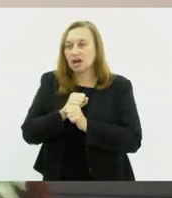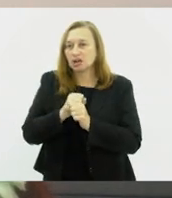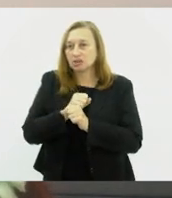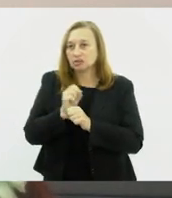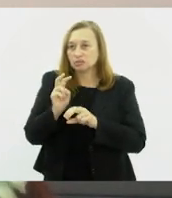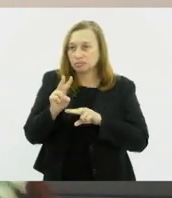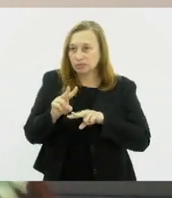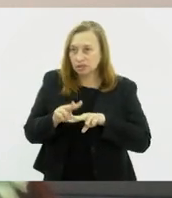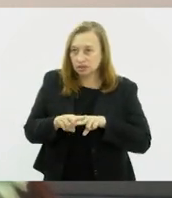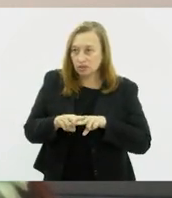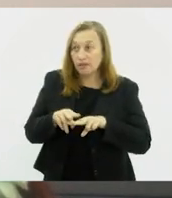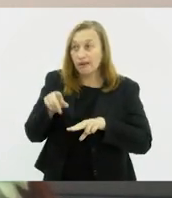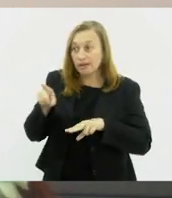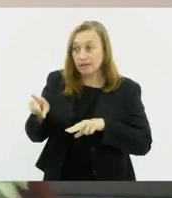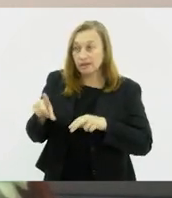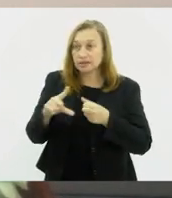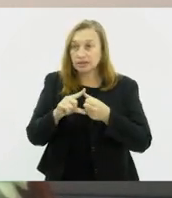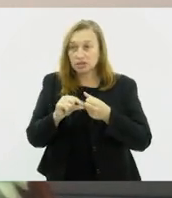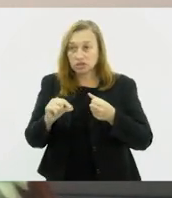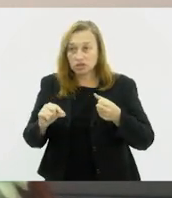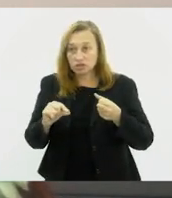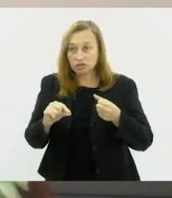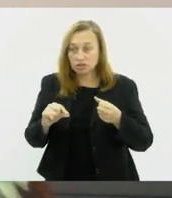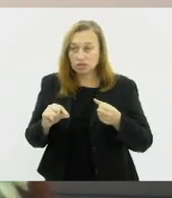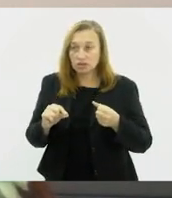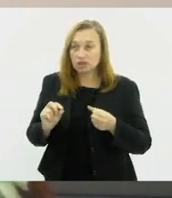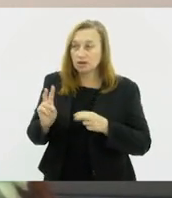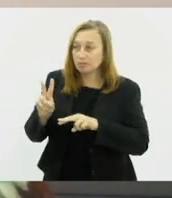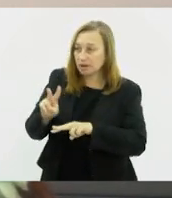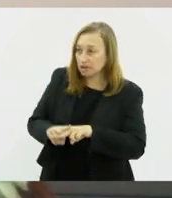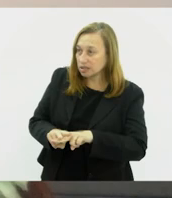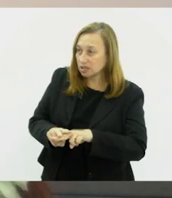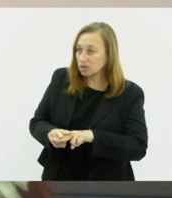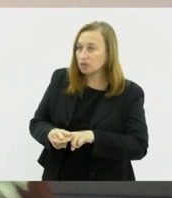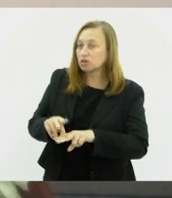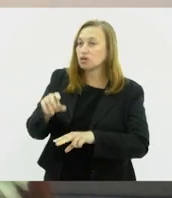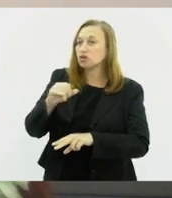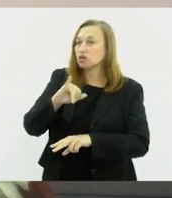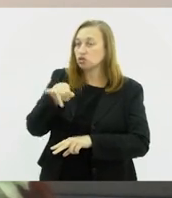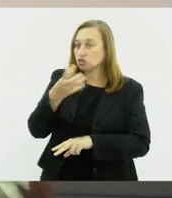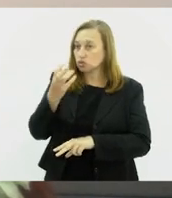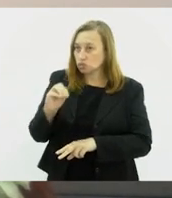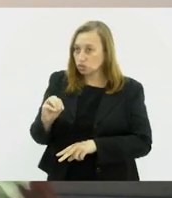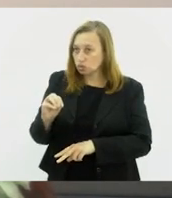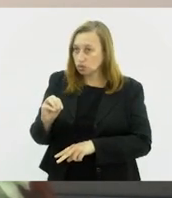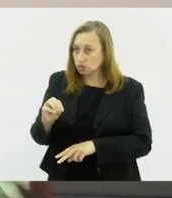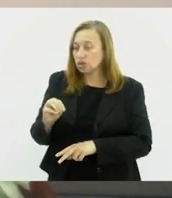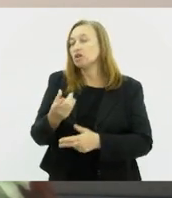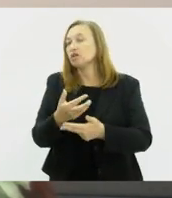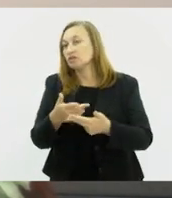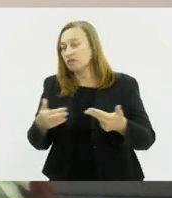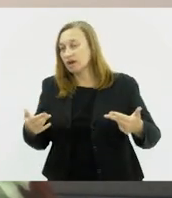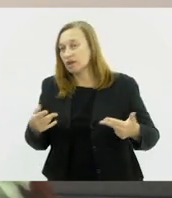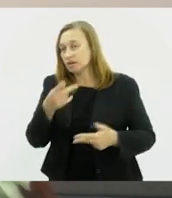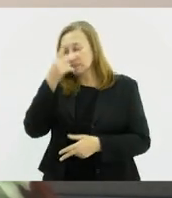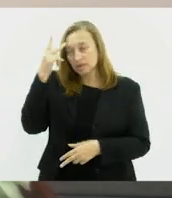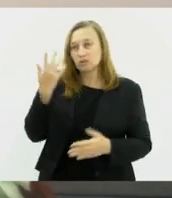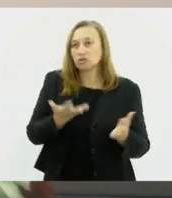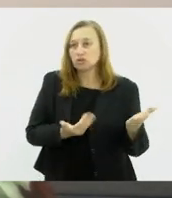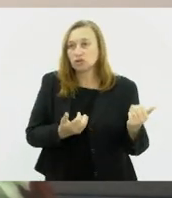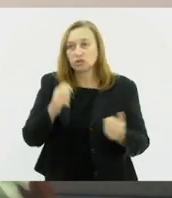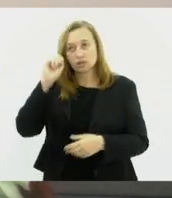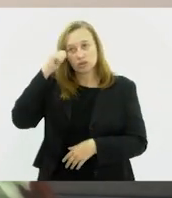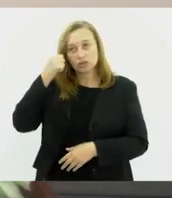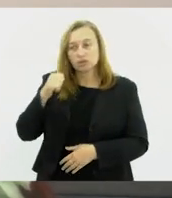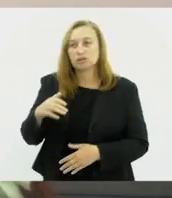artigo que eles balearam o Júlio prenderam Júlio e prendem milhares de pessoas jovens negros